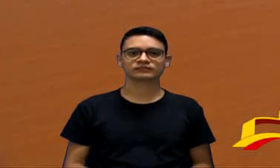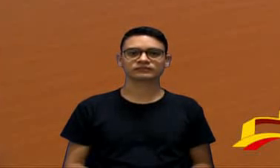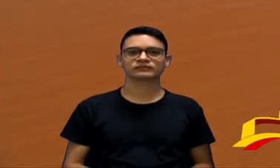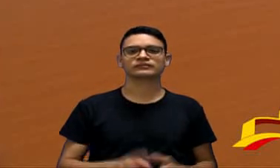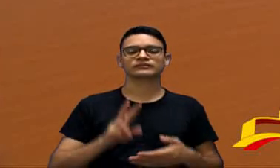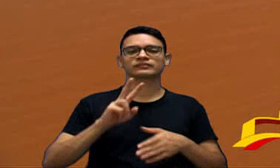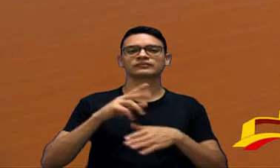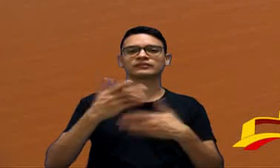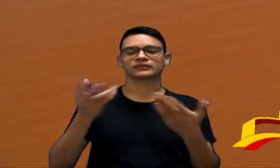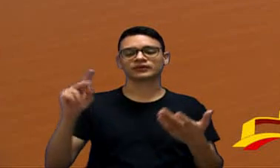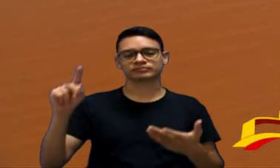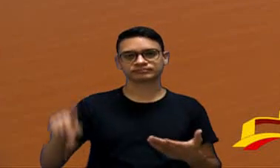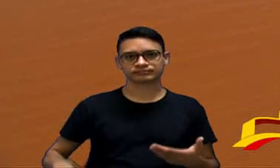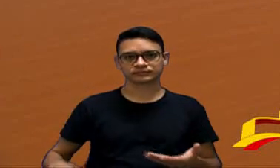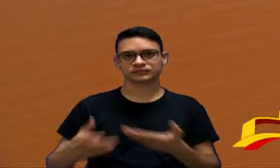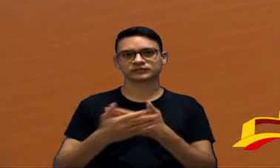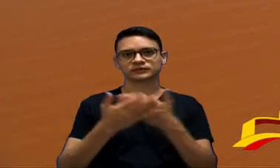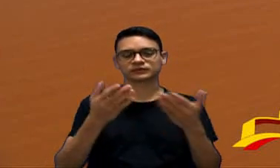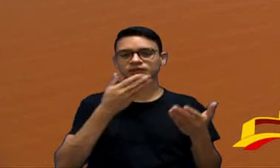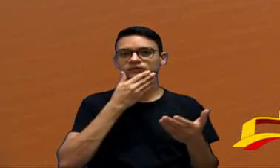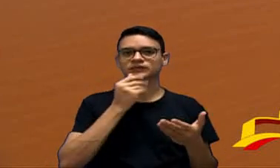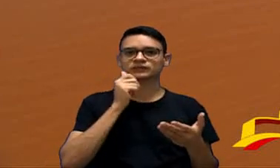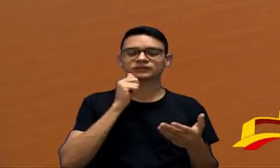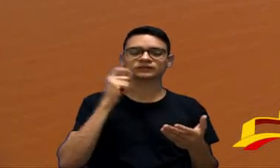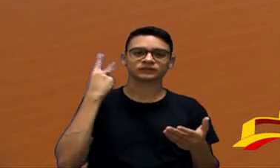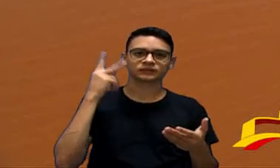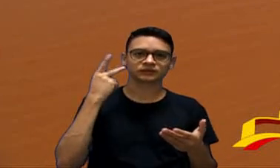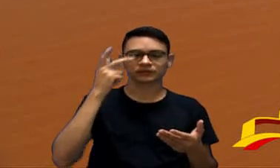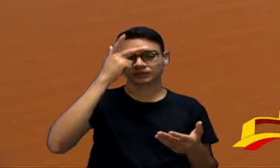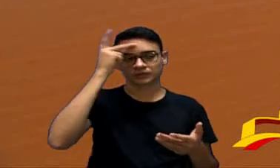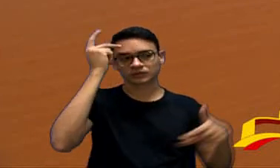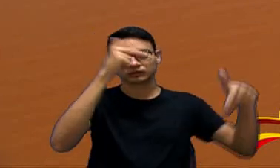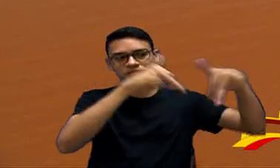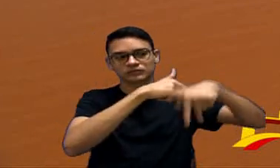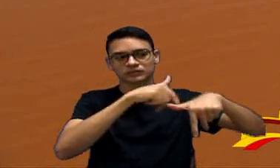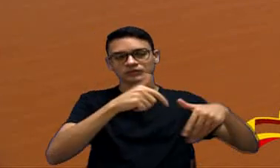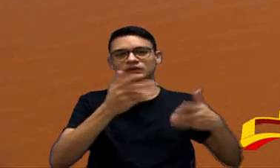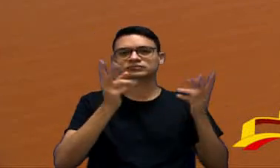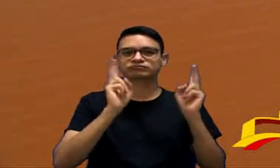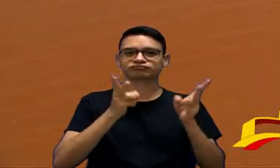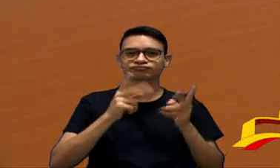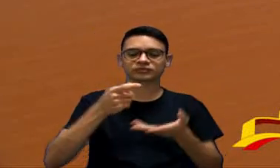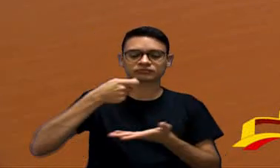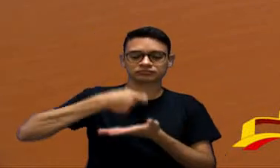Senhor presidente, senhores vereadores, a população muitas vezes nos cobra